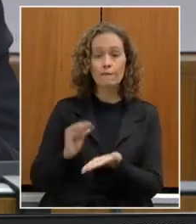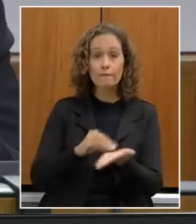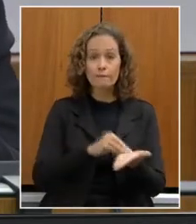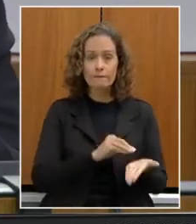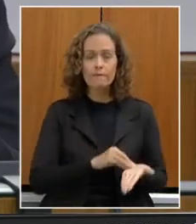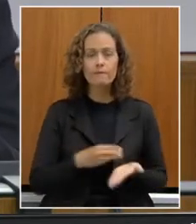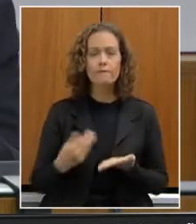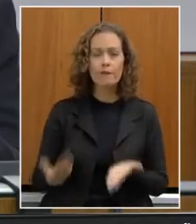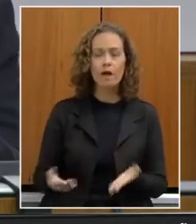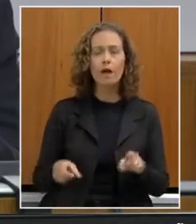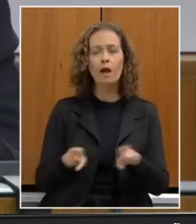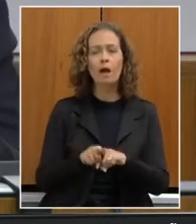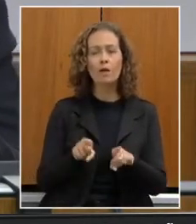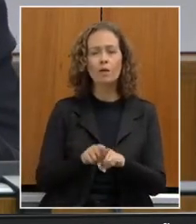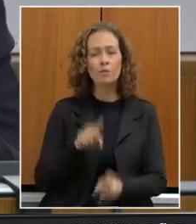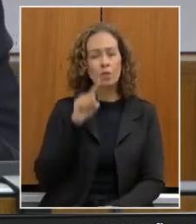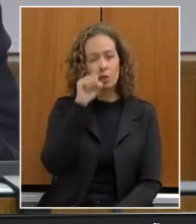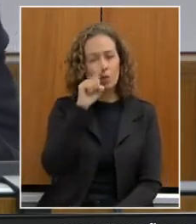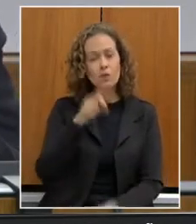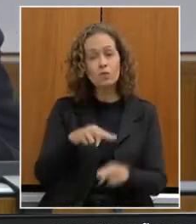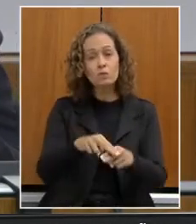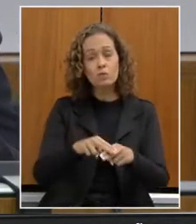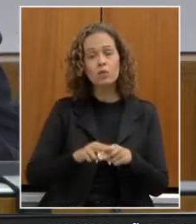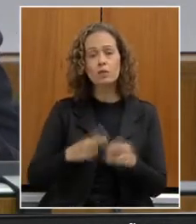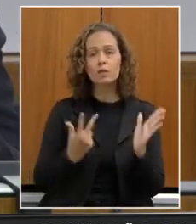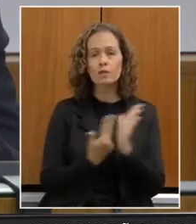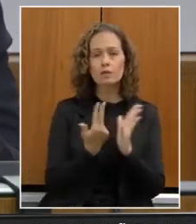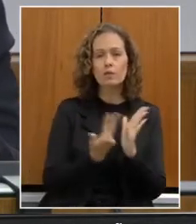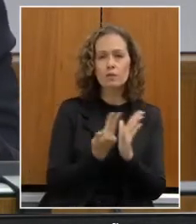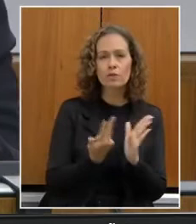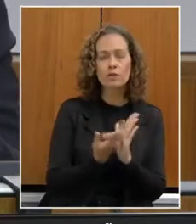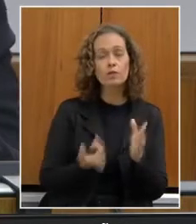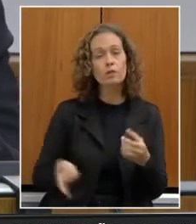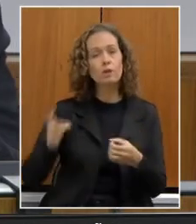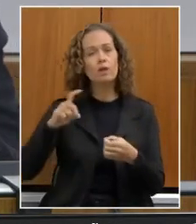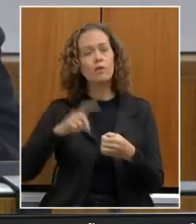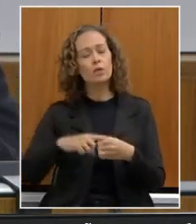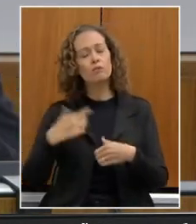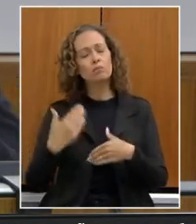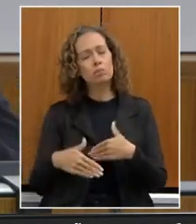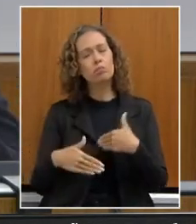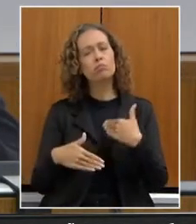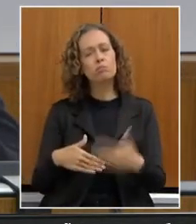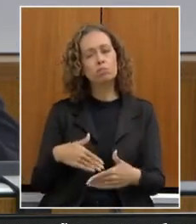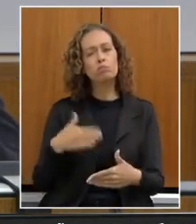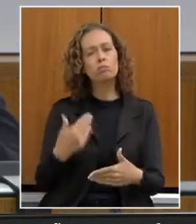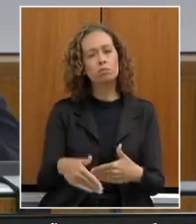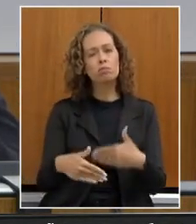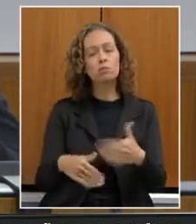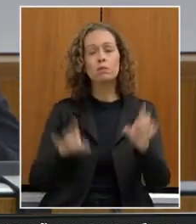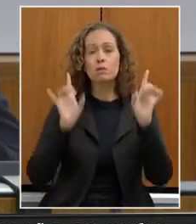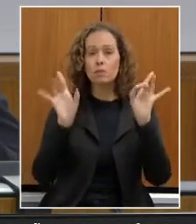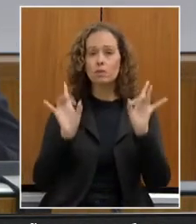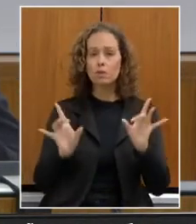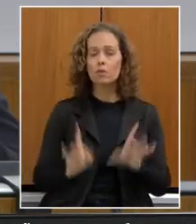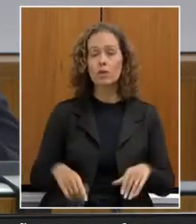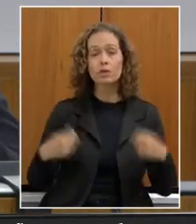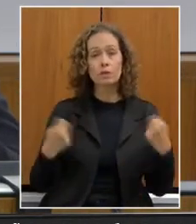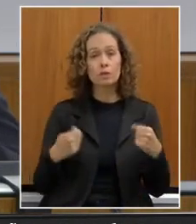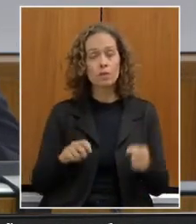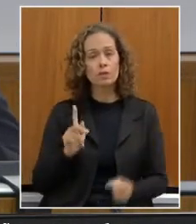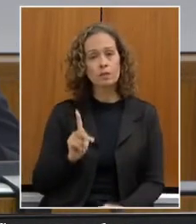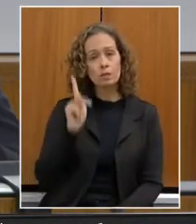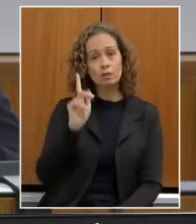arriscado por isso que as cirurgias eletivas ainda estão voltando paulatinamente especialmente as que dependem do kit